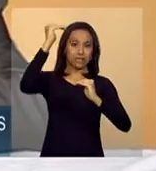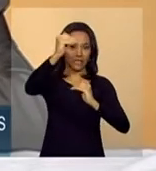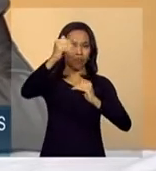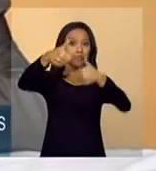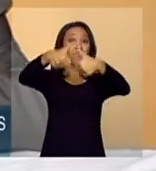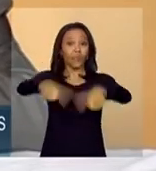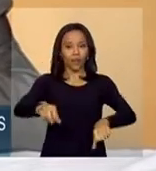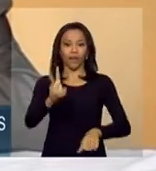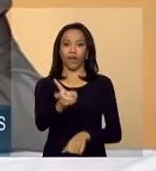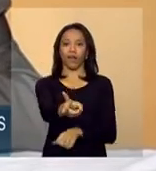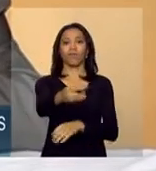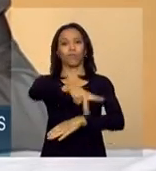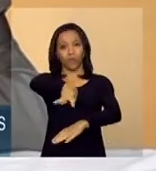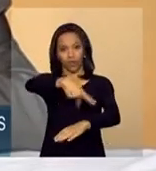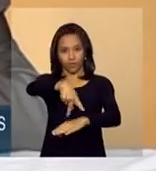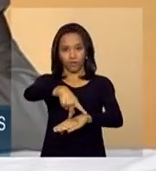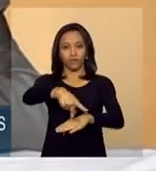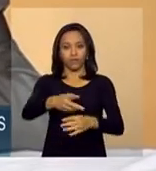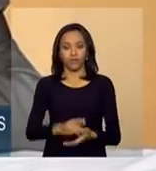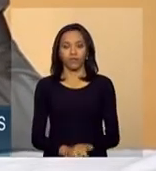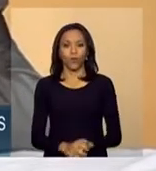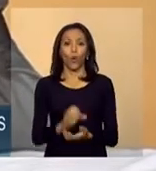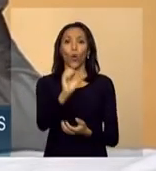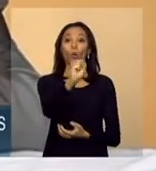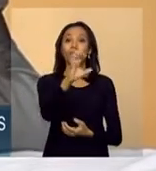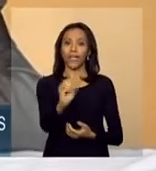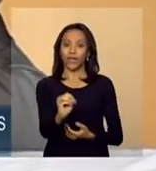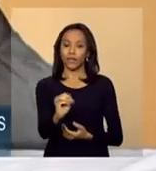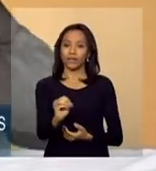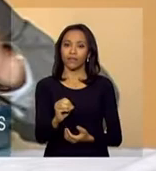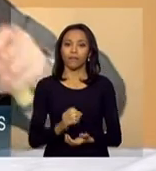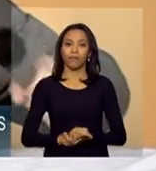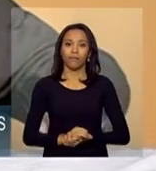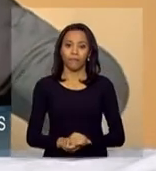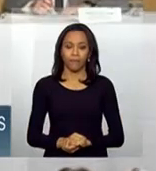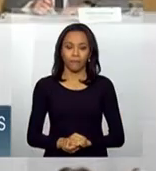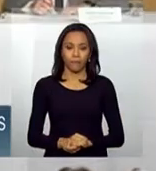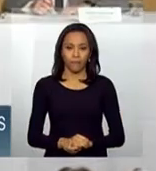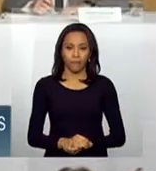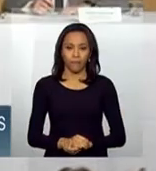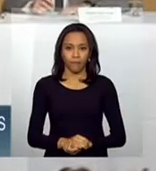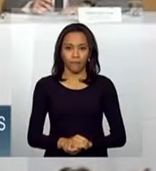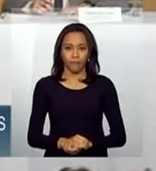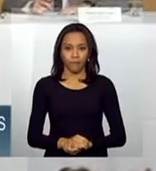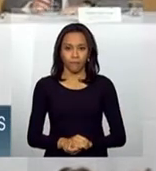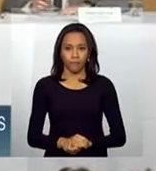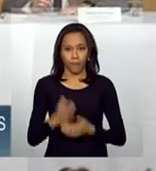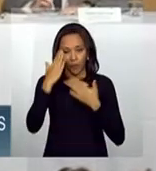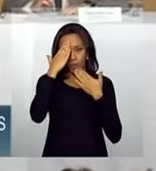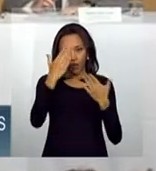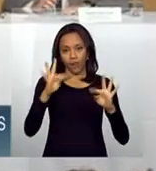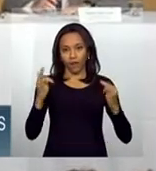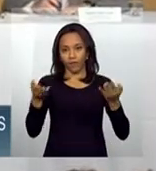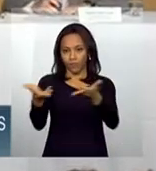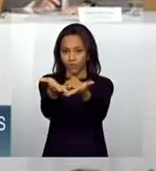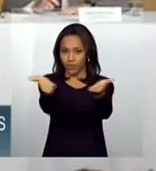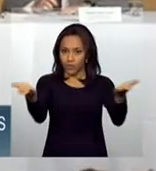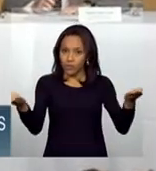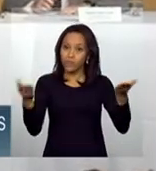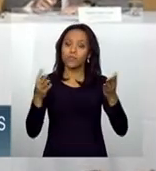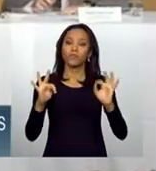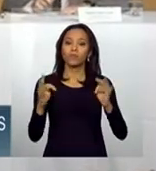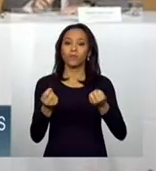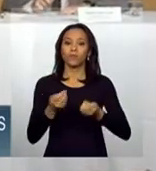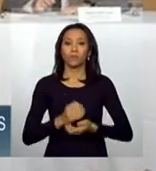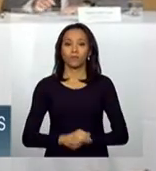legado. É 80 gigabits no começo. Ok, gente. Obrigado aos senhores. Obrigado a todos e a